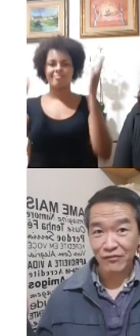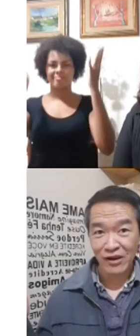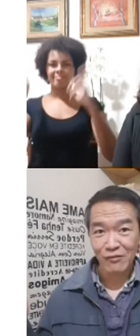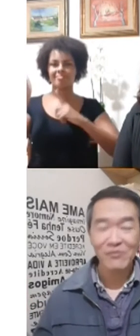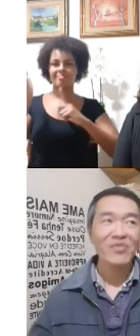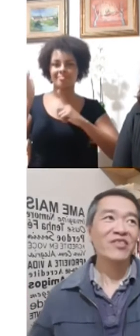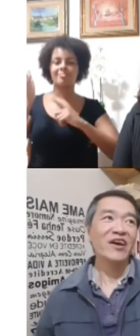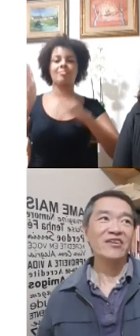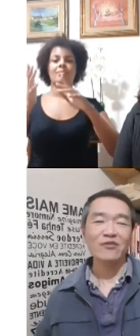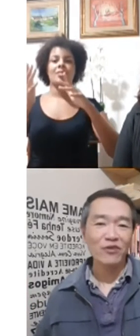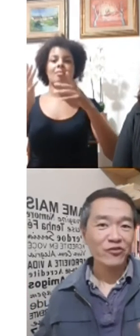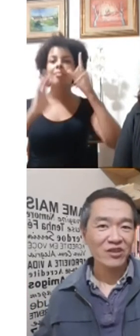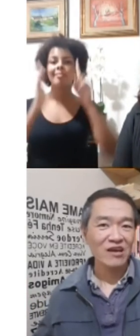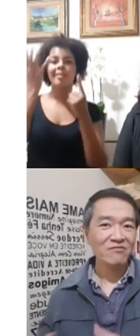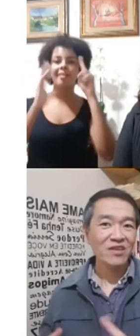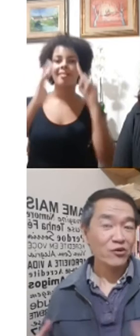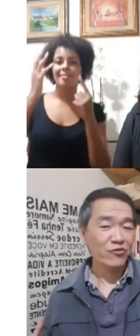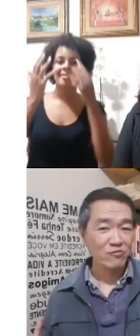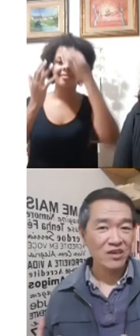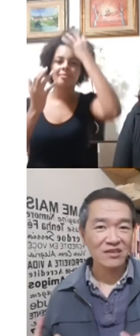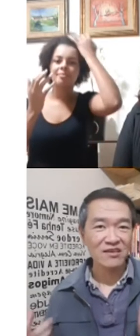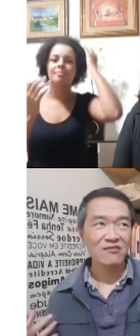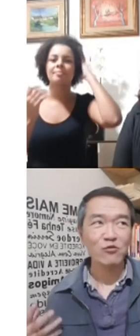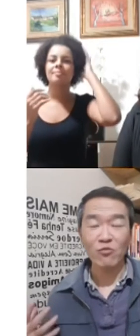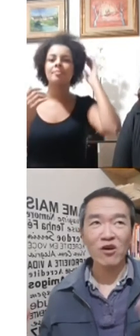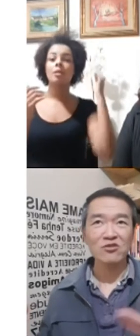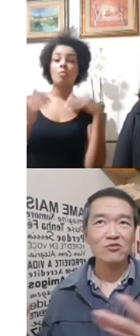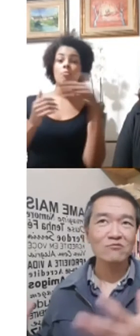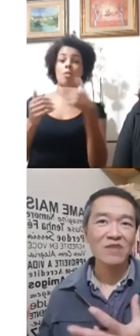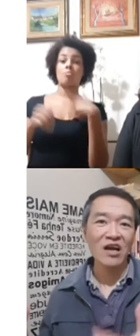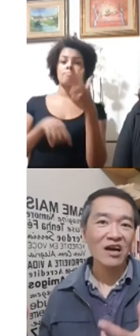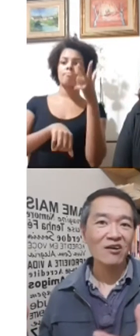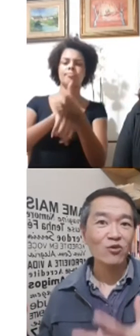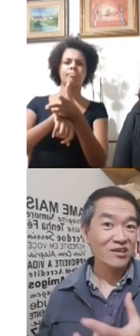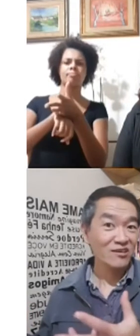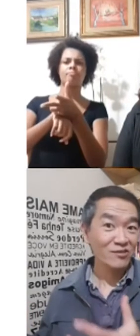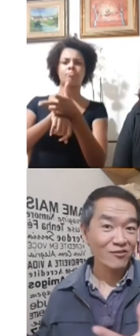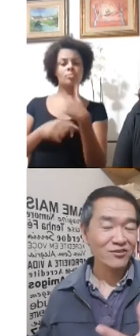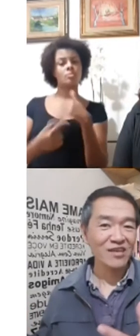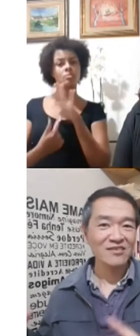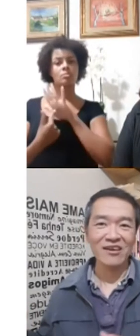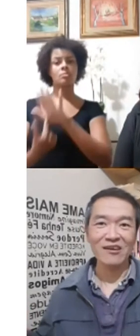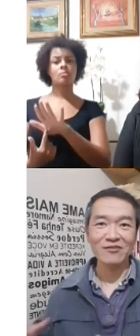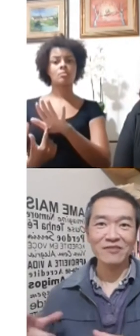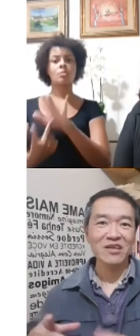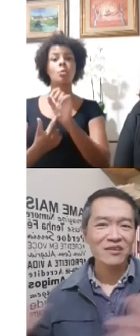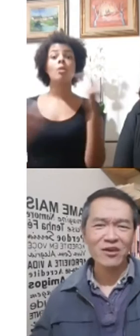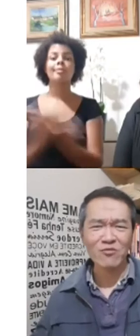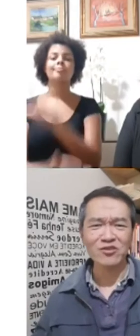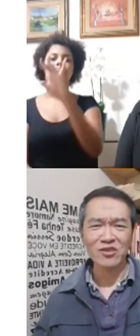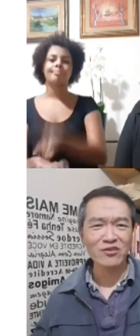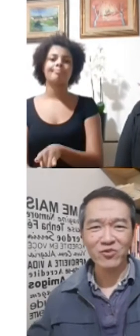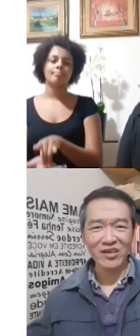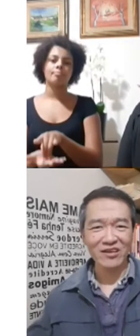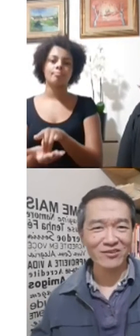no carnaval. Daí eu fui lá, eu filmei, daí eu mostro o que acontece na real, né?